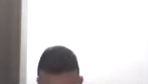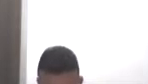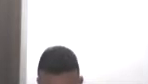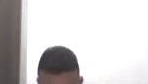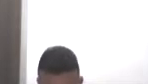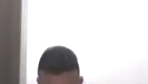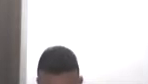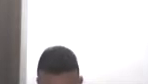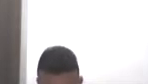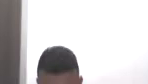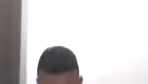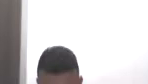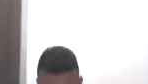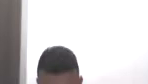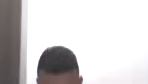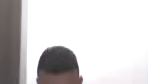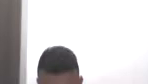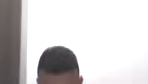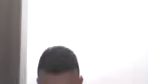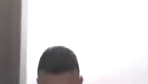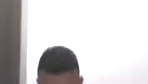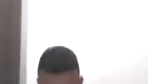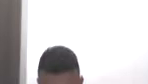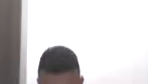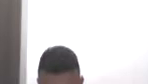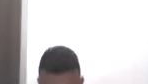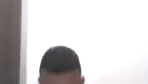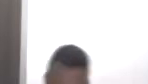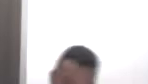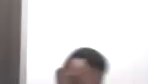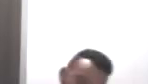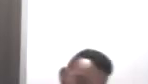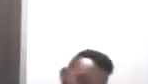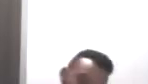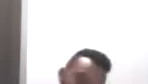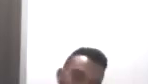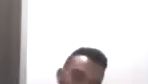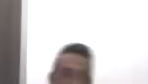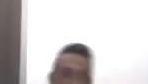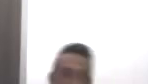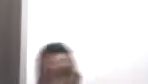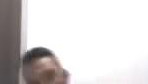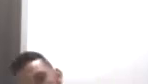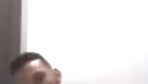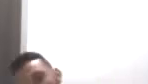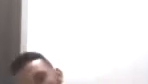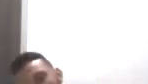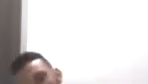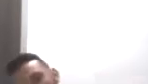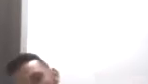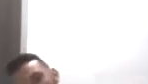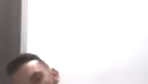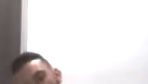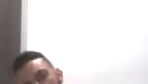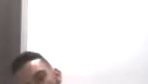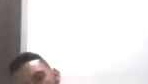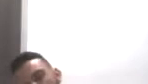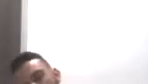junto com 3 moléculas de ácido graxo, de ácidos graxos, a gente chama isso